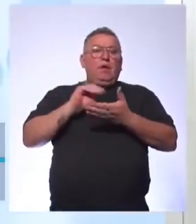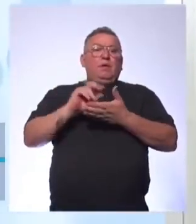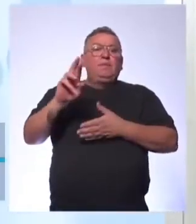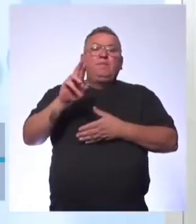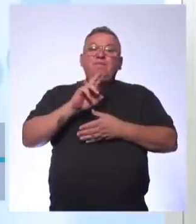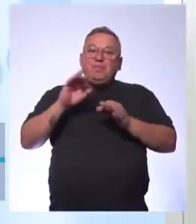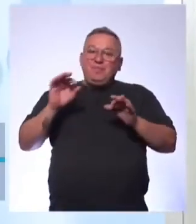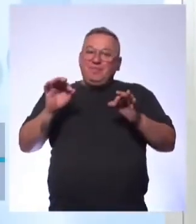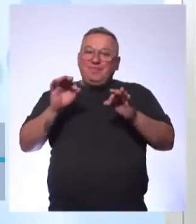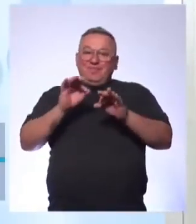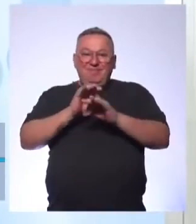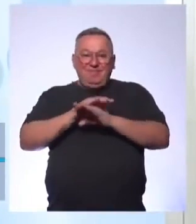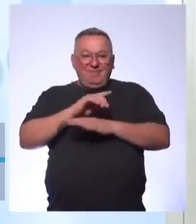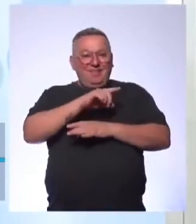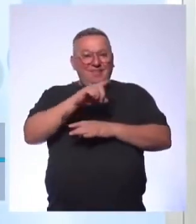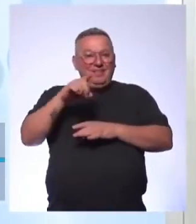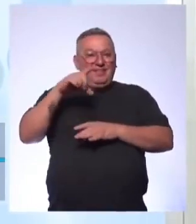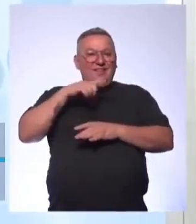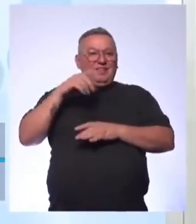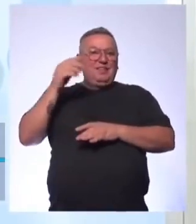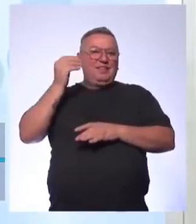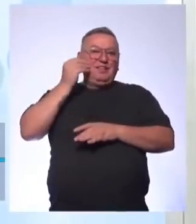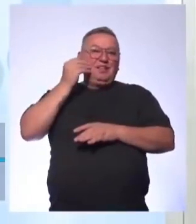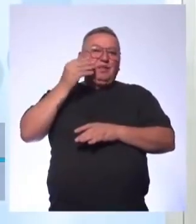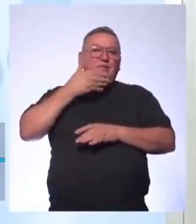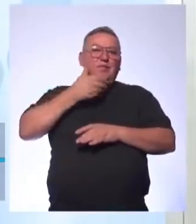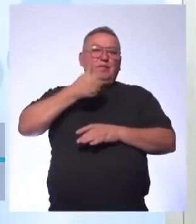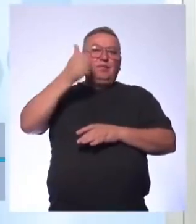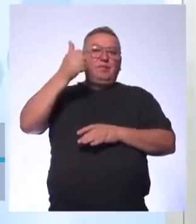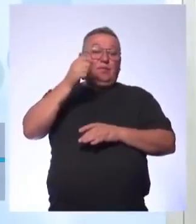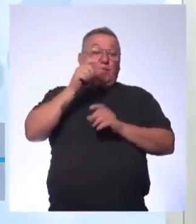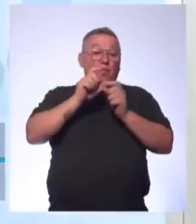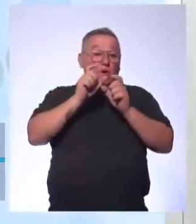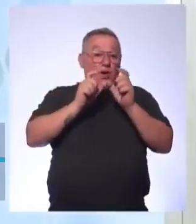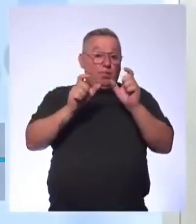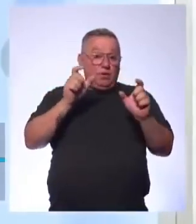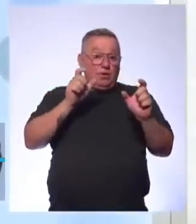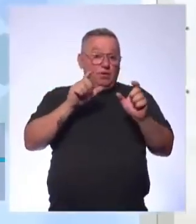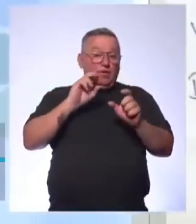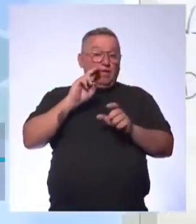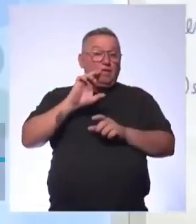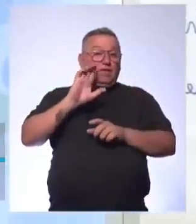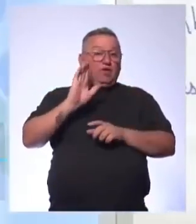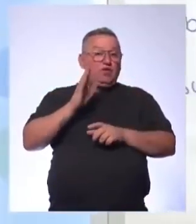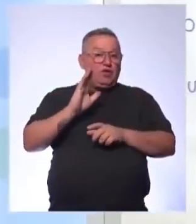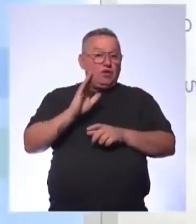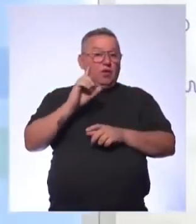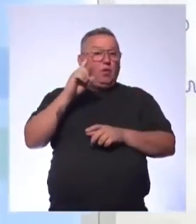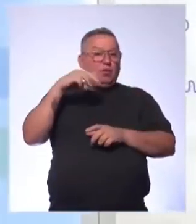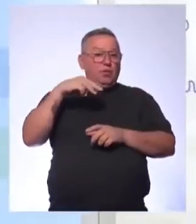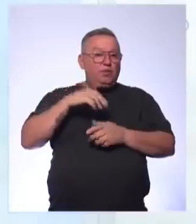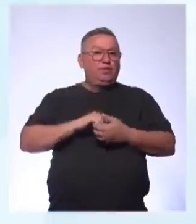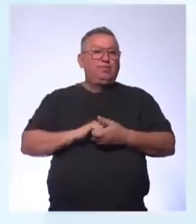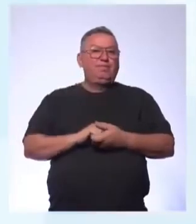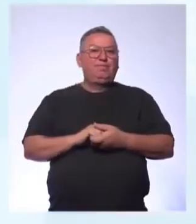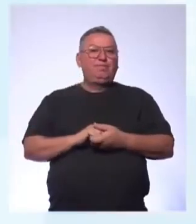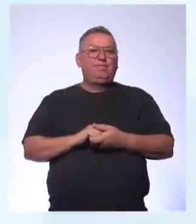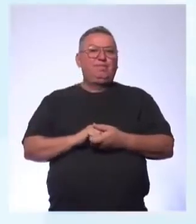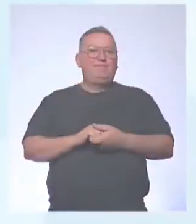respostas completas. Você está tentando melhorar o seu vocabulário. See you later. Te vejo daqui a pouco.